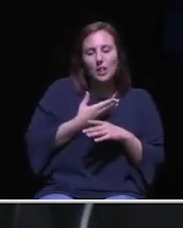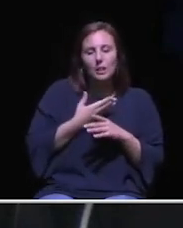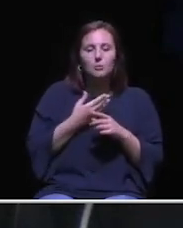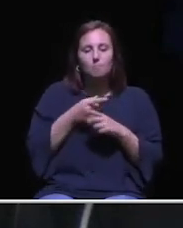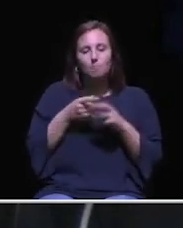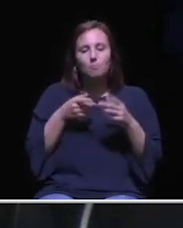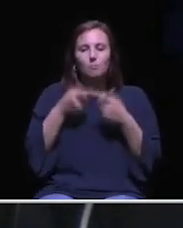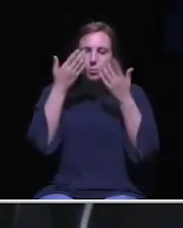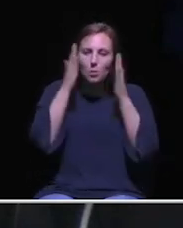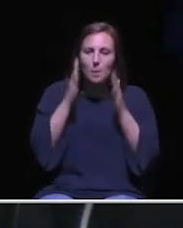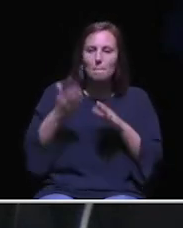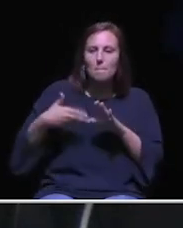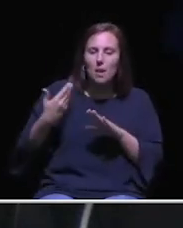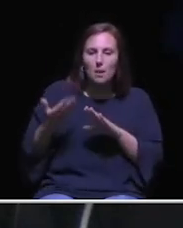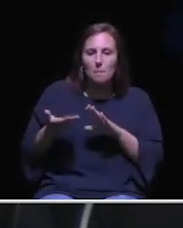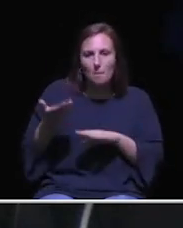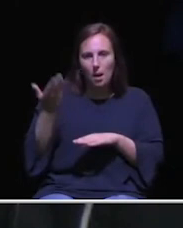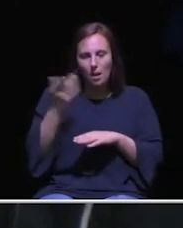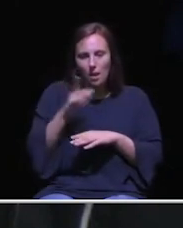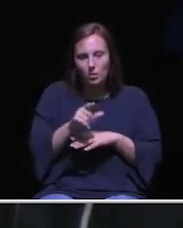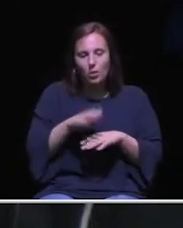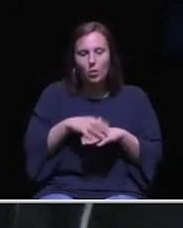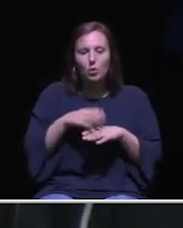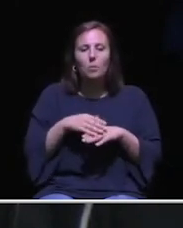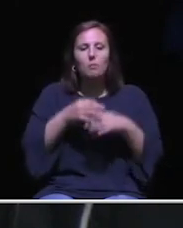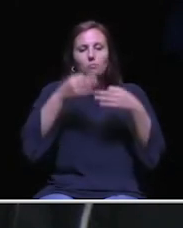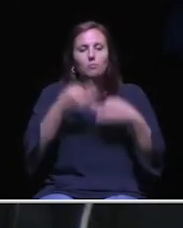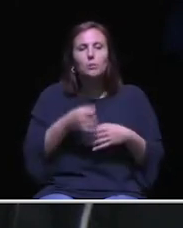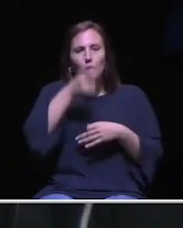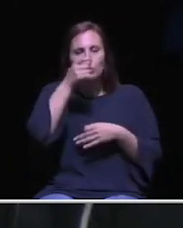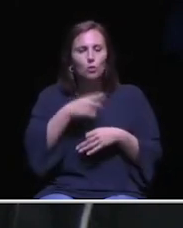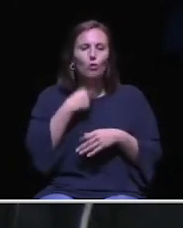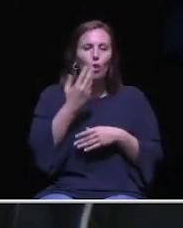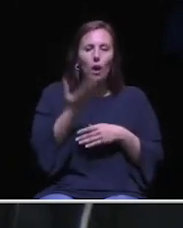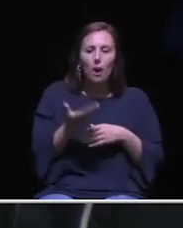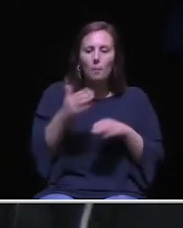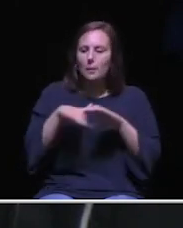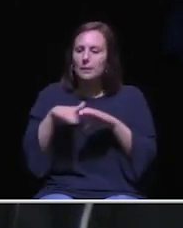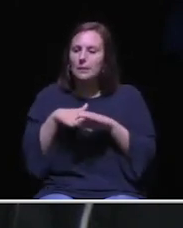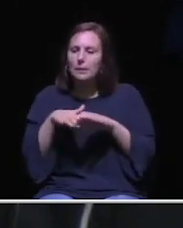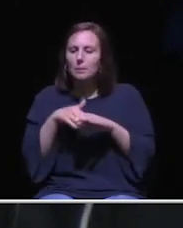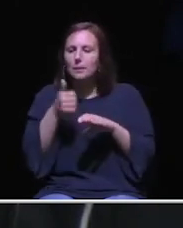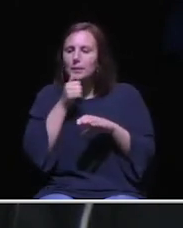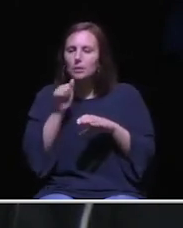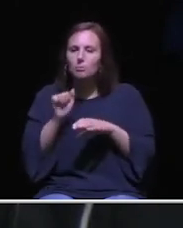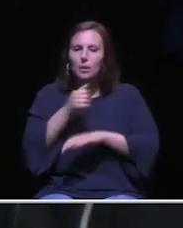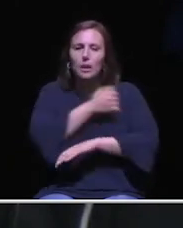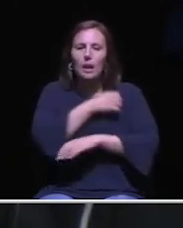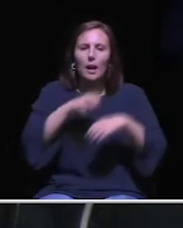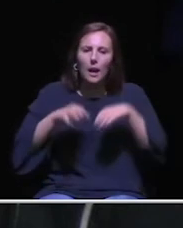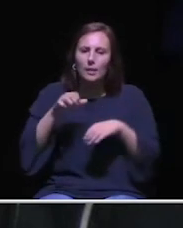Precisamos democratizar ainda mais Lisboa, garantir que as pessoas têm voz e participam ativamente nas decisões do seu bairro, da sua freguesia e da sua